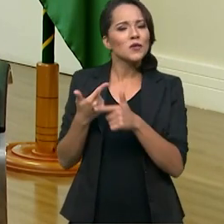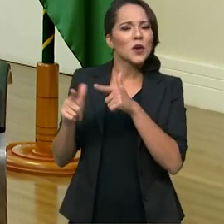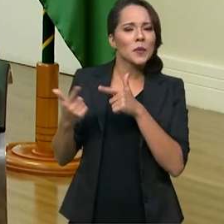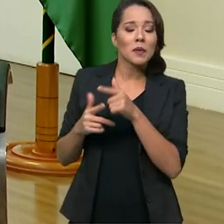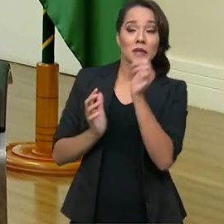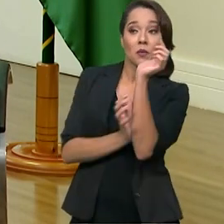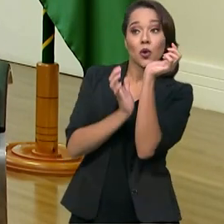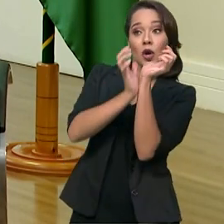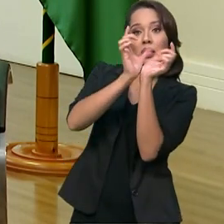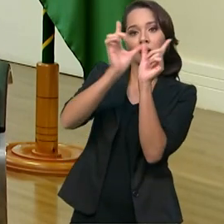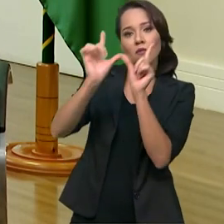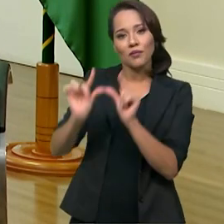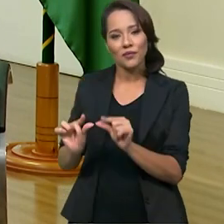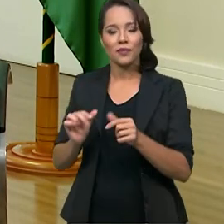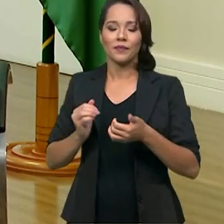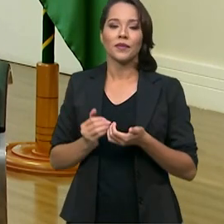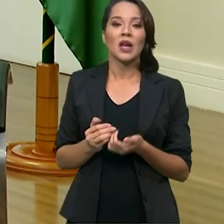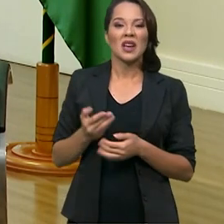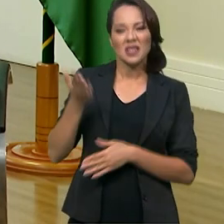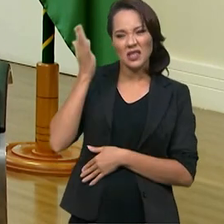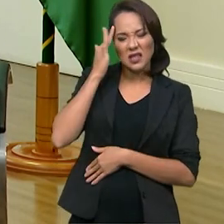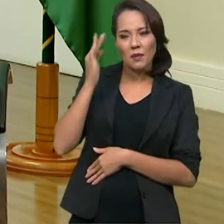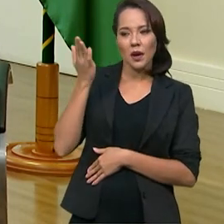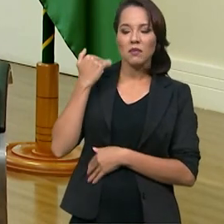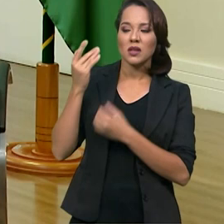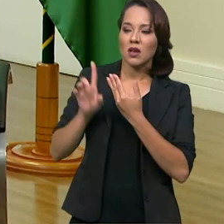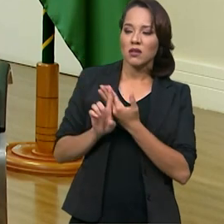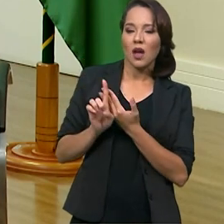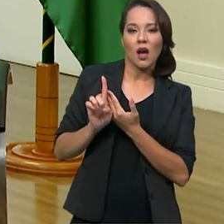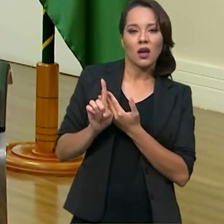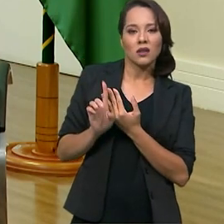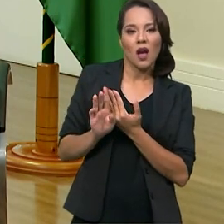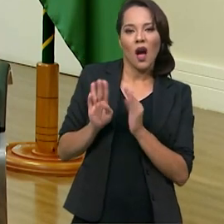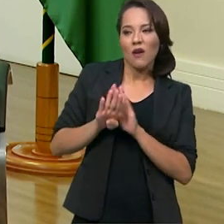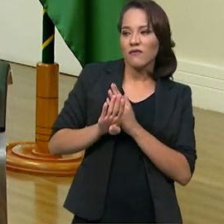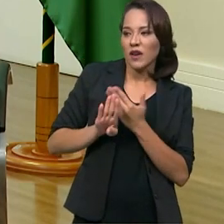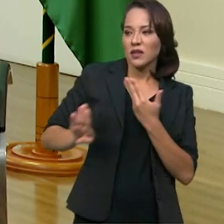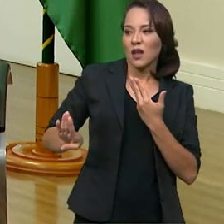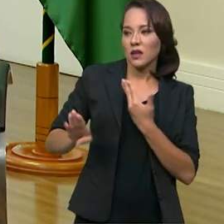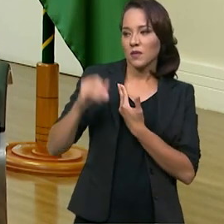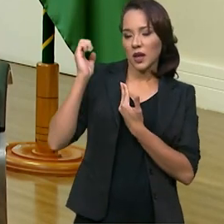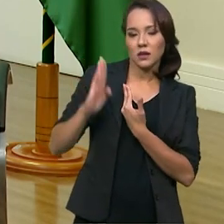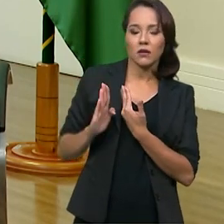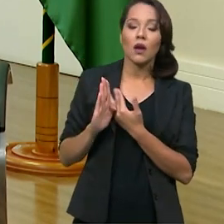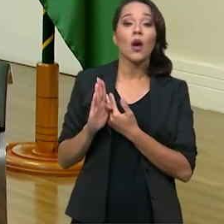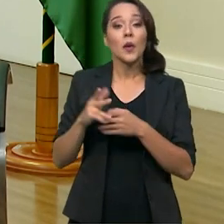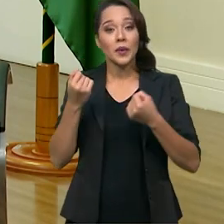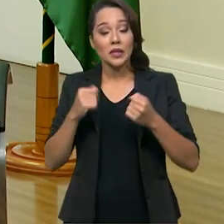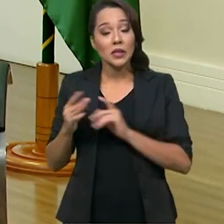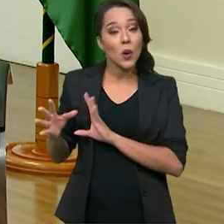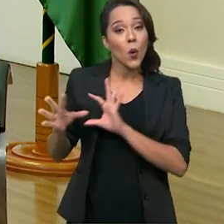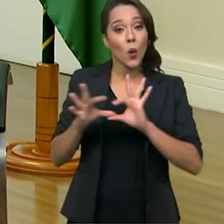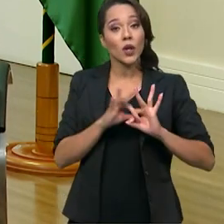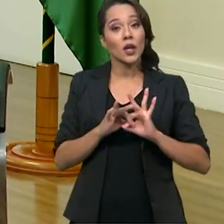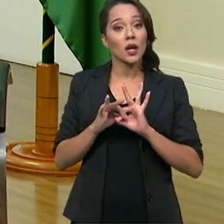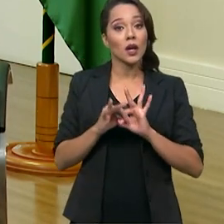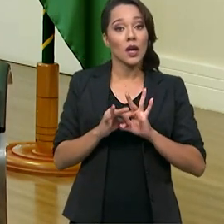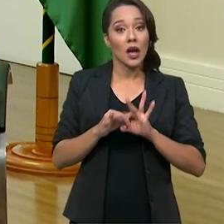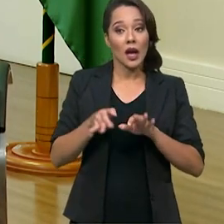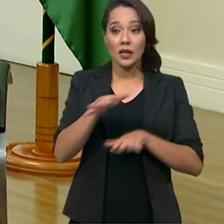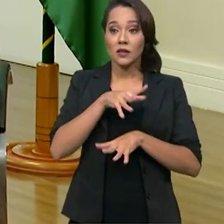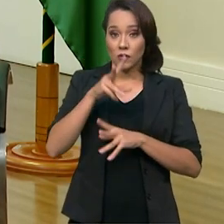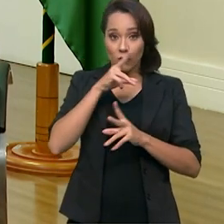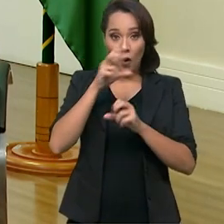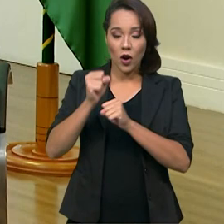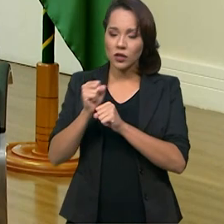da burocracia, onde nós sabemos que ao invés de afastar potencialidades do nosso Brasil, nós temos que unir esses vetores de